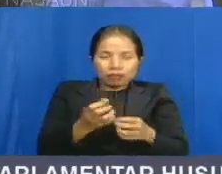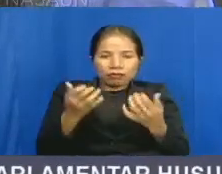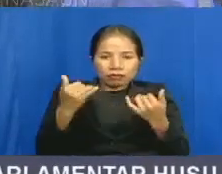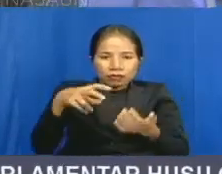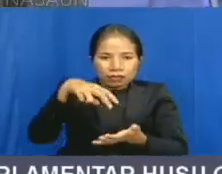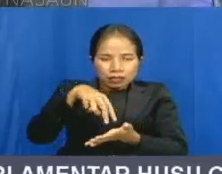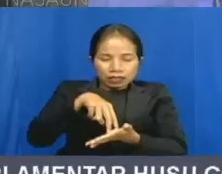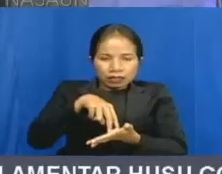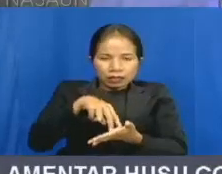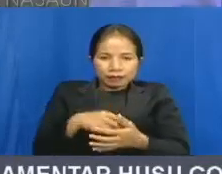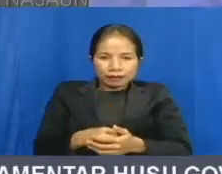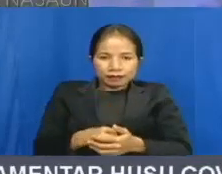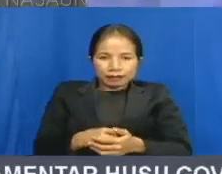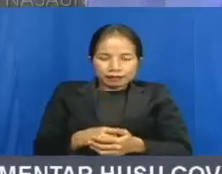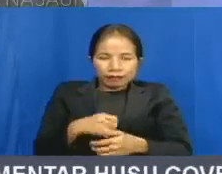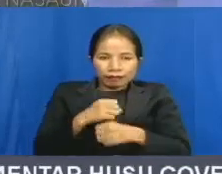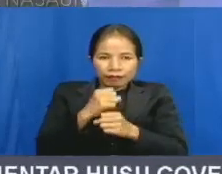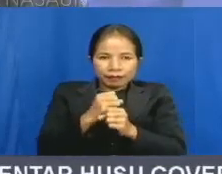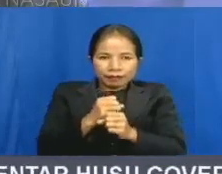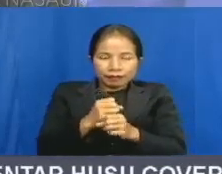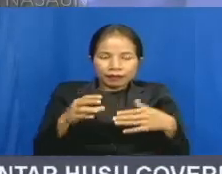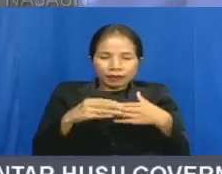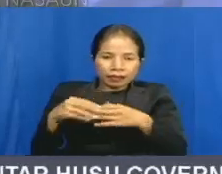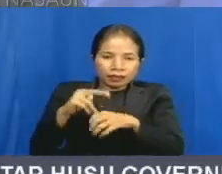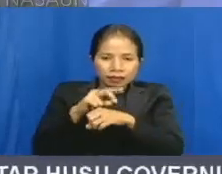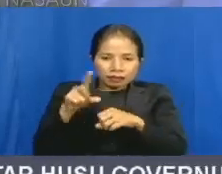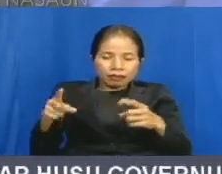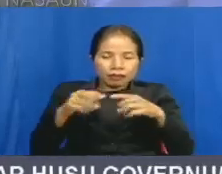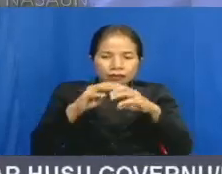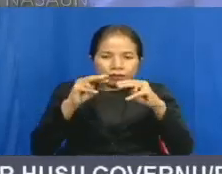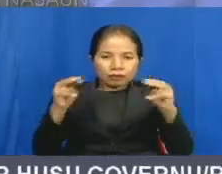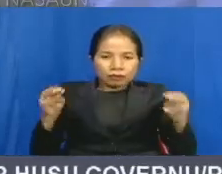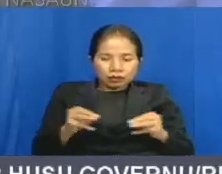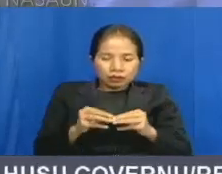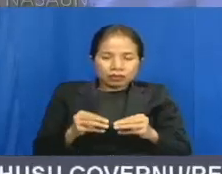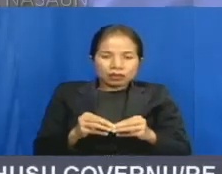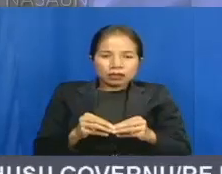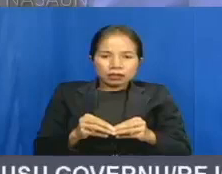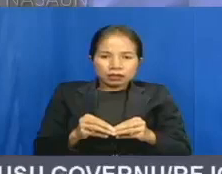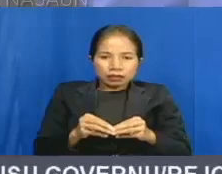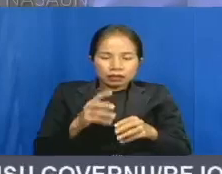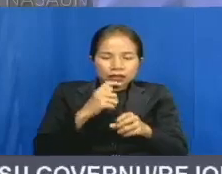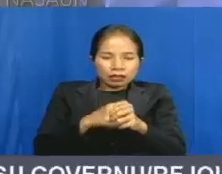hari formaliza ona autoridade nacional da mudança climática Timor Leste agora é embaixador